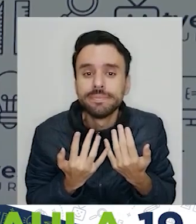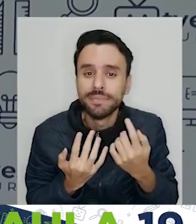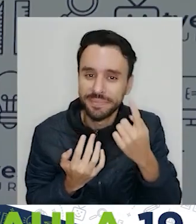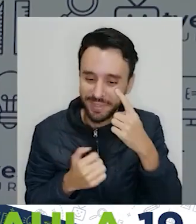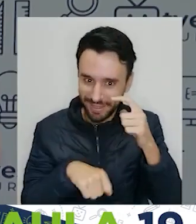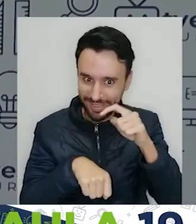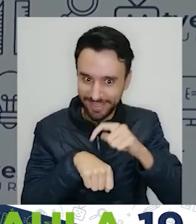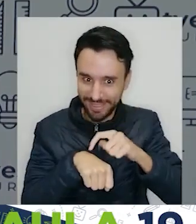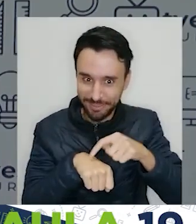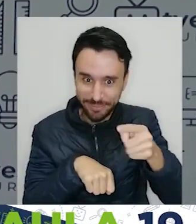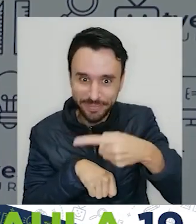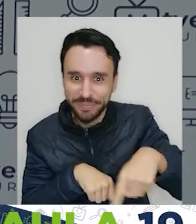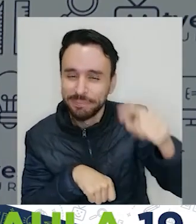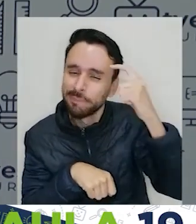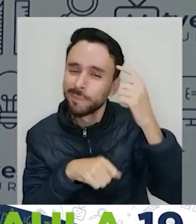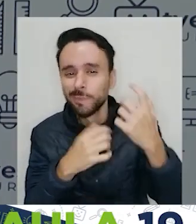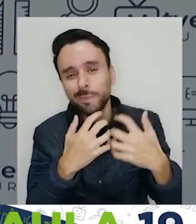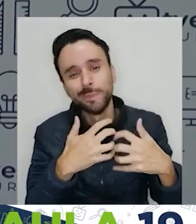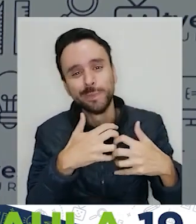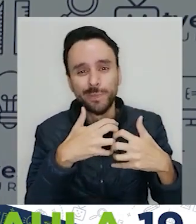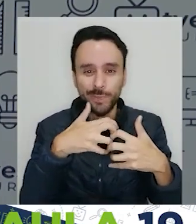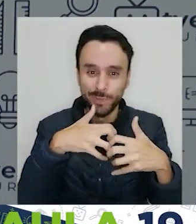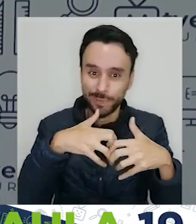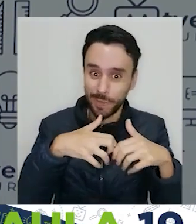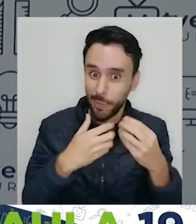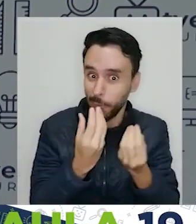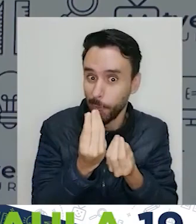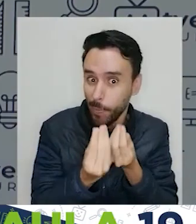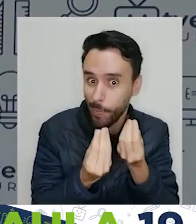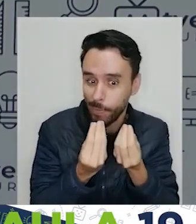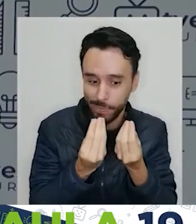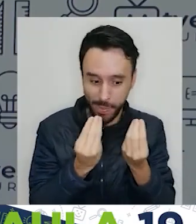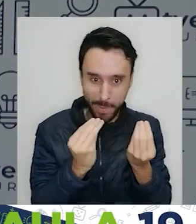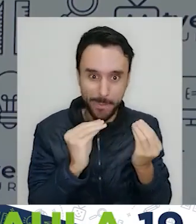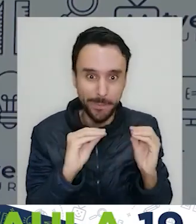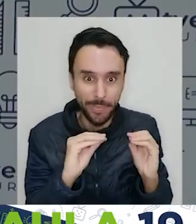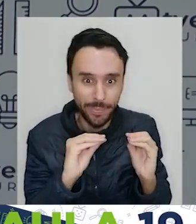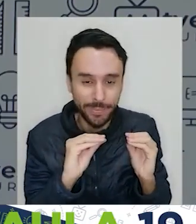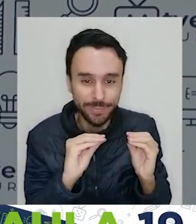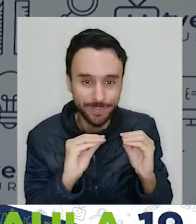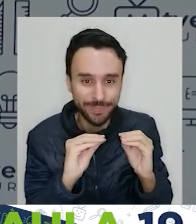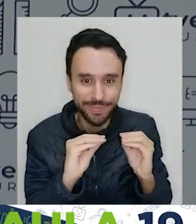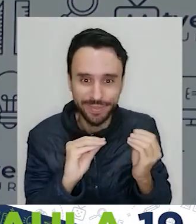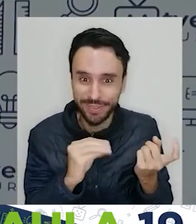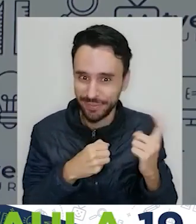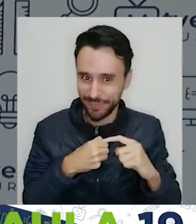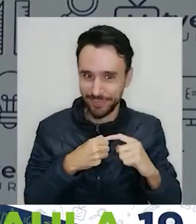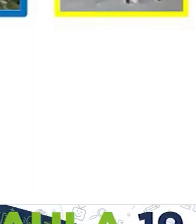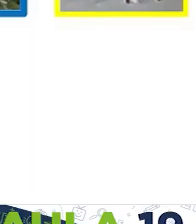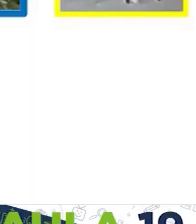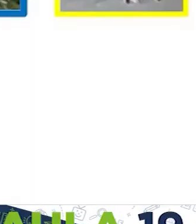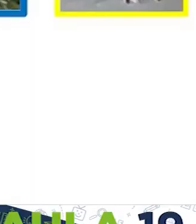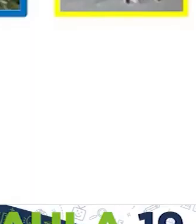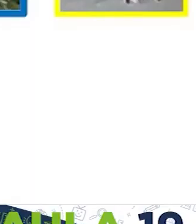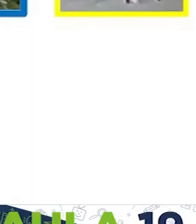dar um tempo para vocês pensarem aí como continua a nossa sequência e eu já volto.